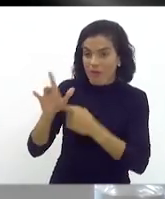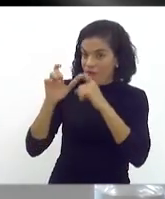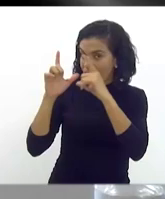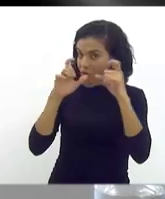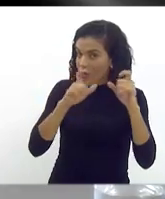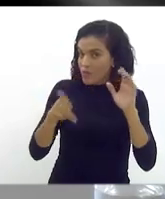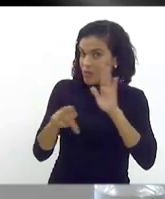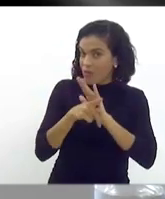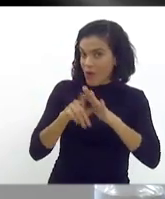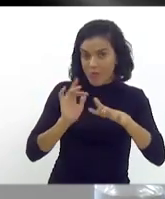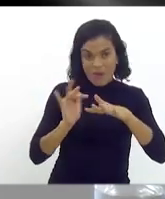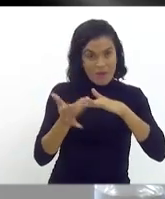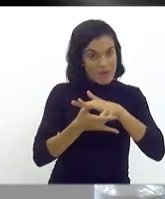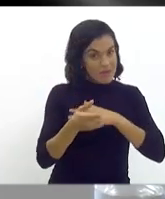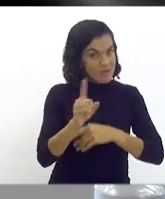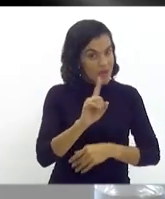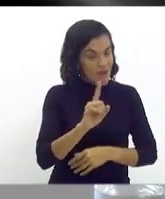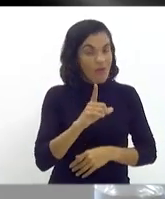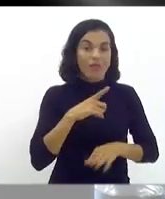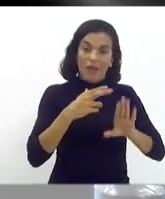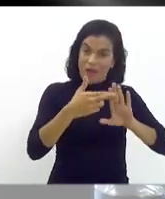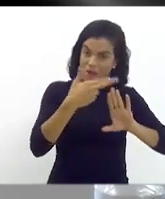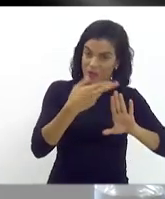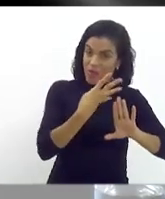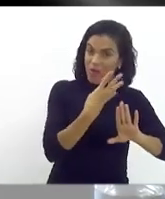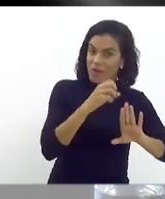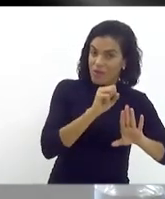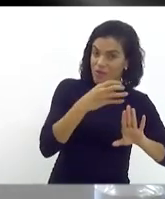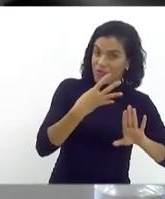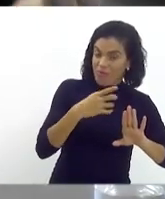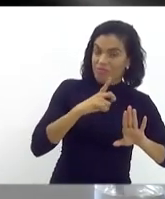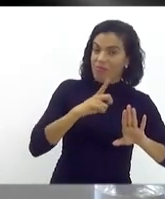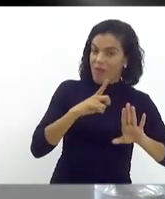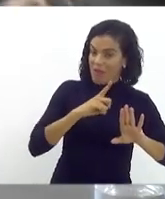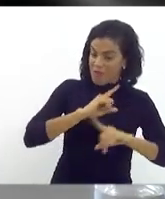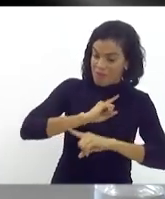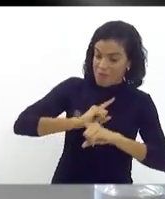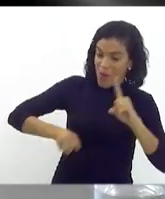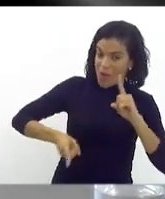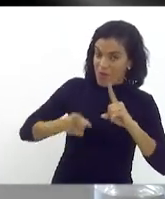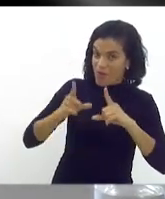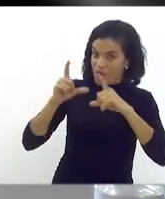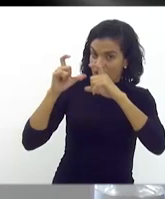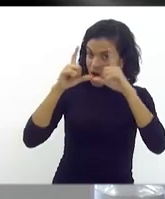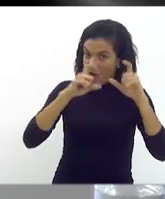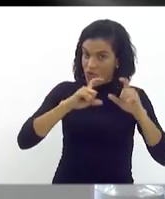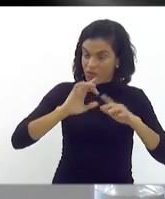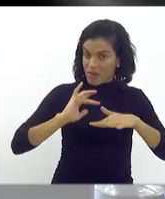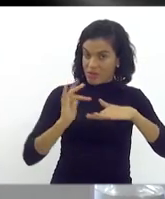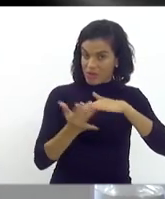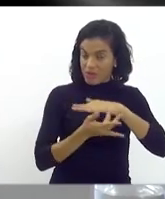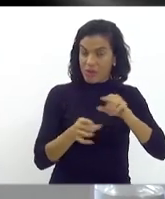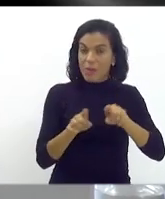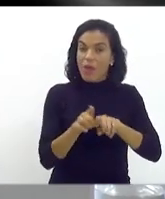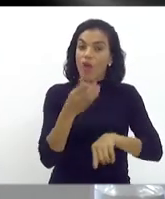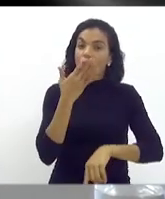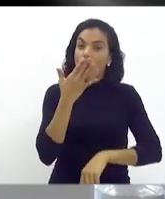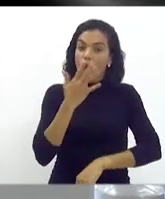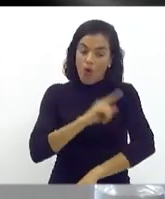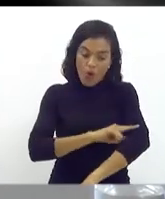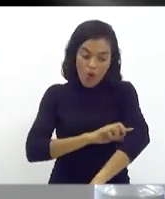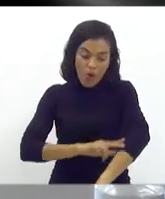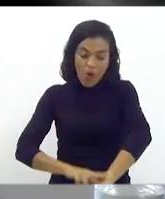redes sociais e isso consta da resolução é importante que haja a autodeclaração de cor né